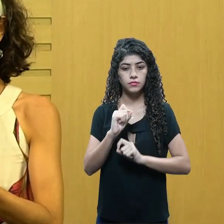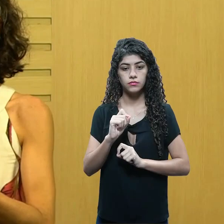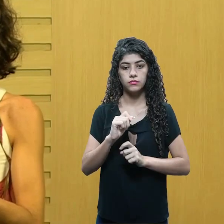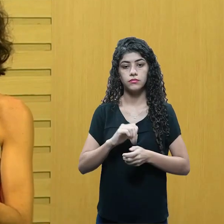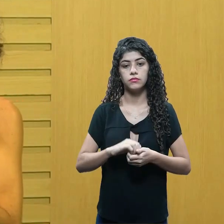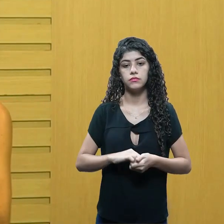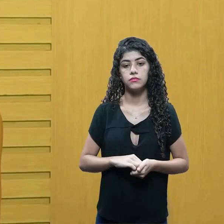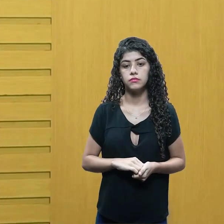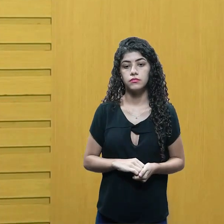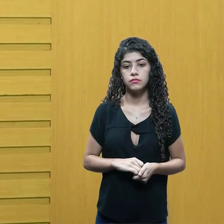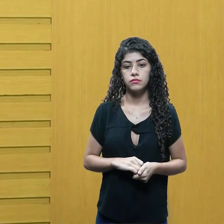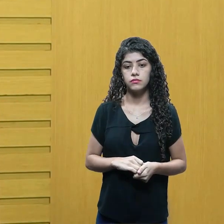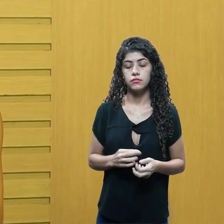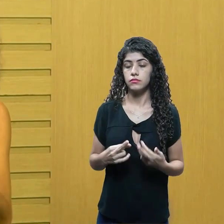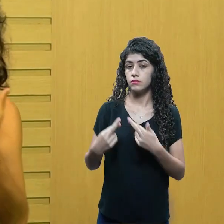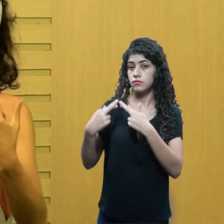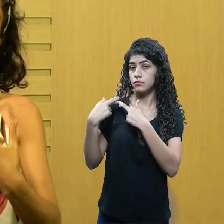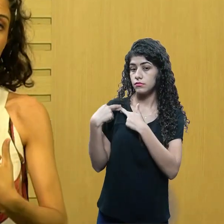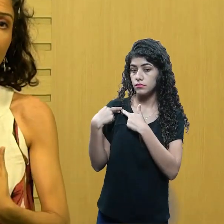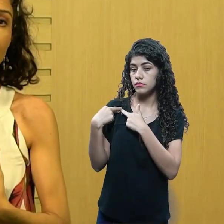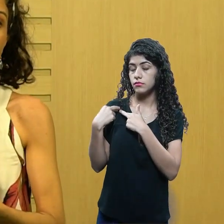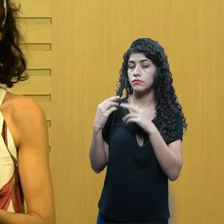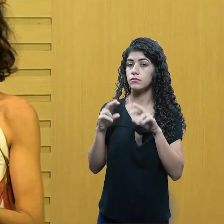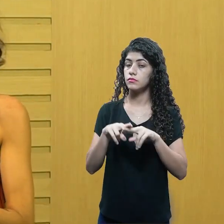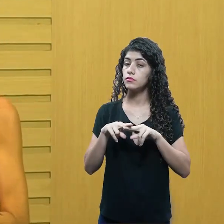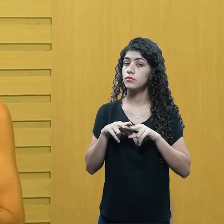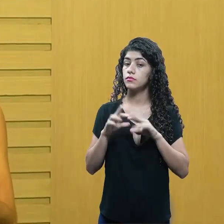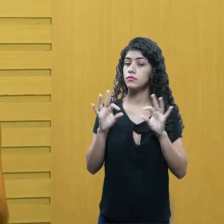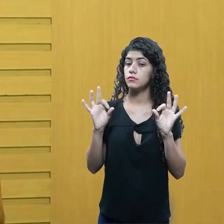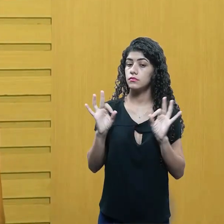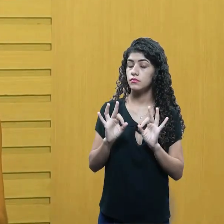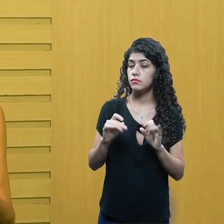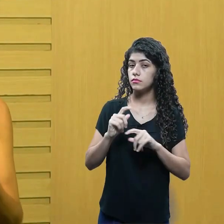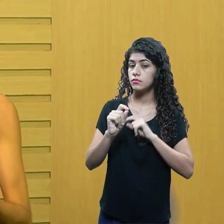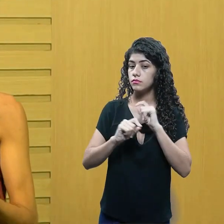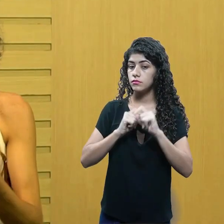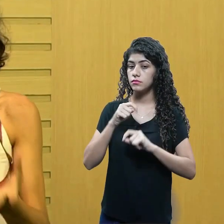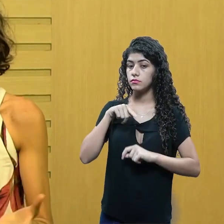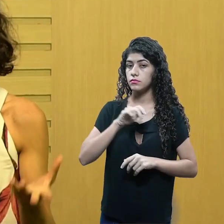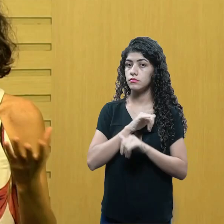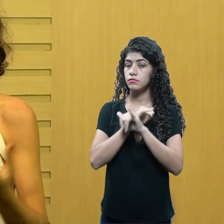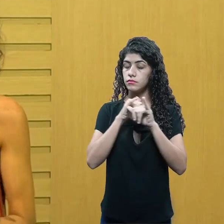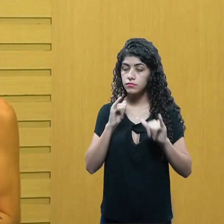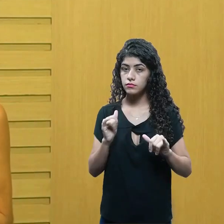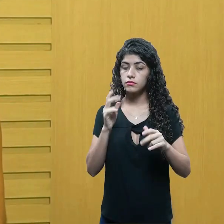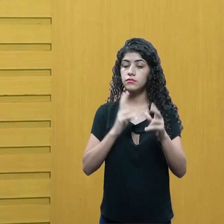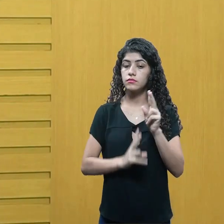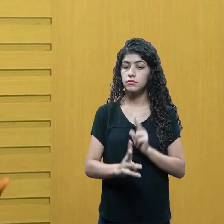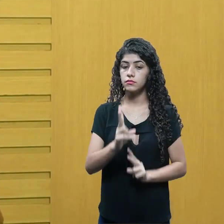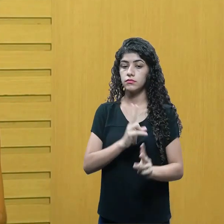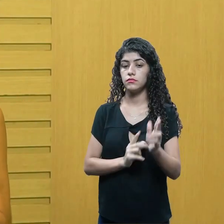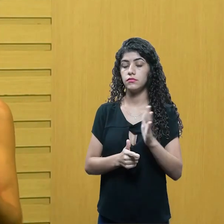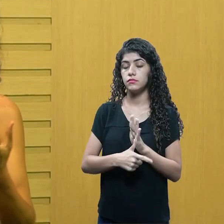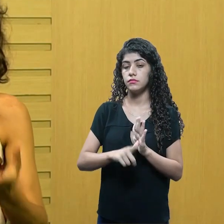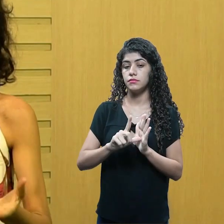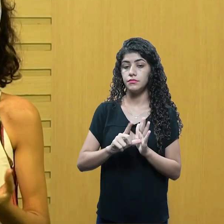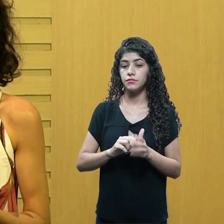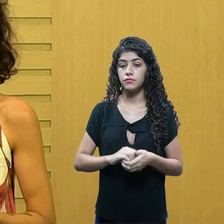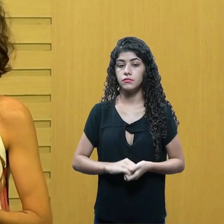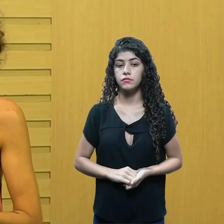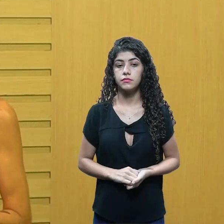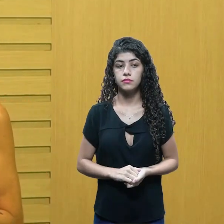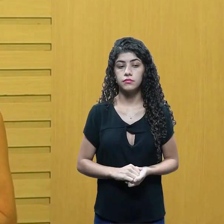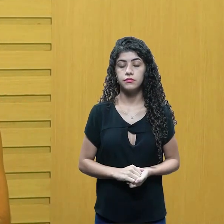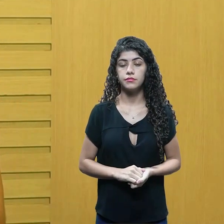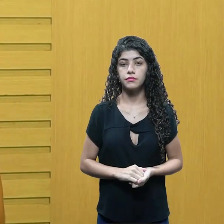ser, você não precisa ser responsabilizado por isso, então é sempre importante que você comunique à Ancine antes de proceder